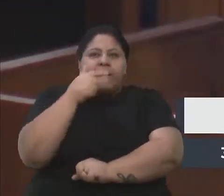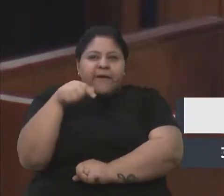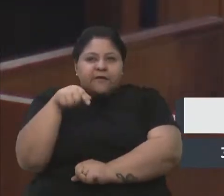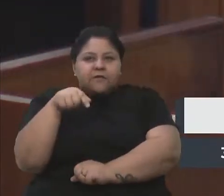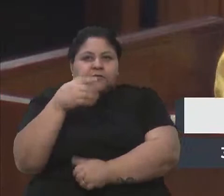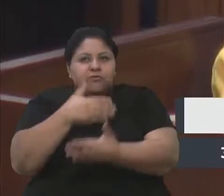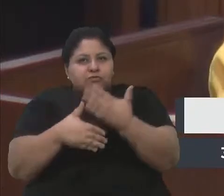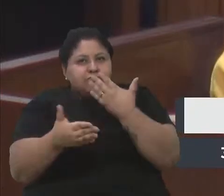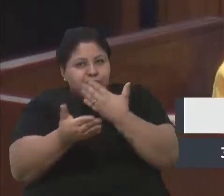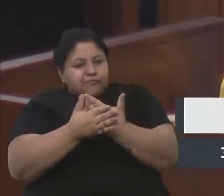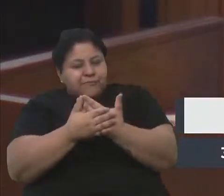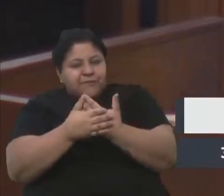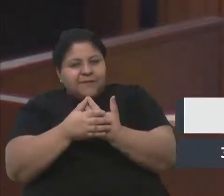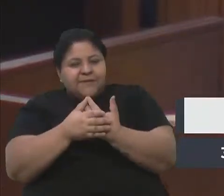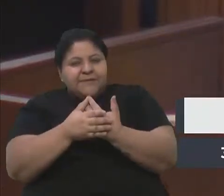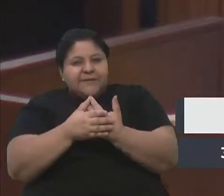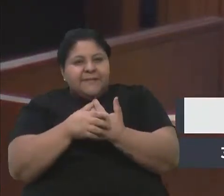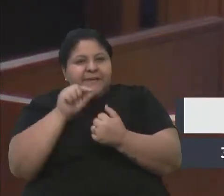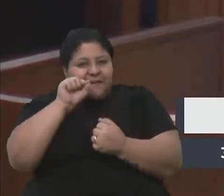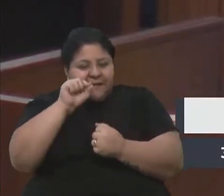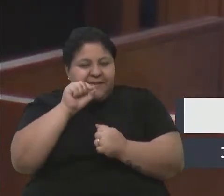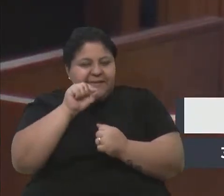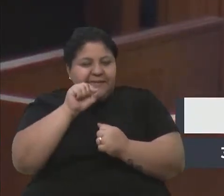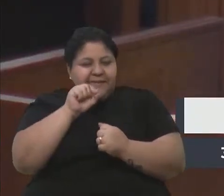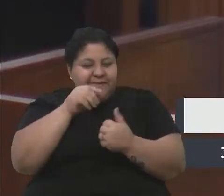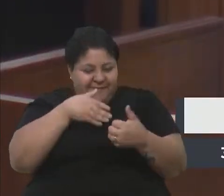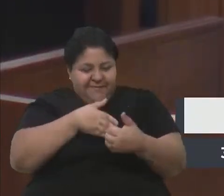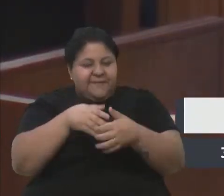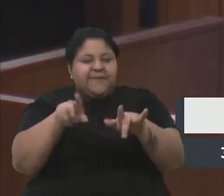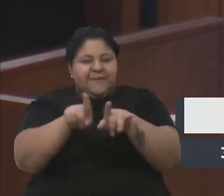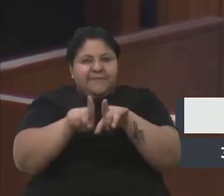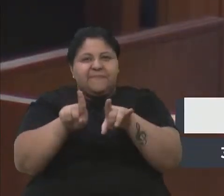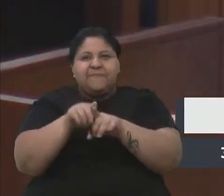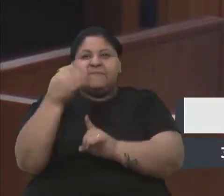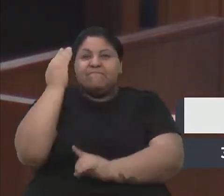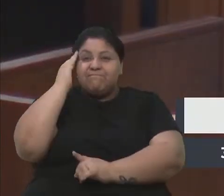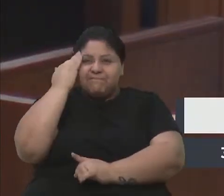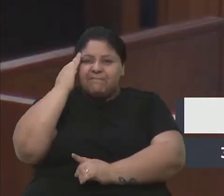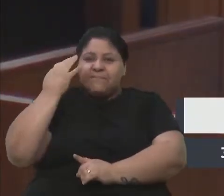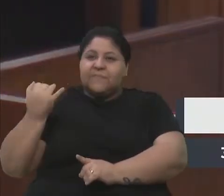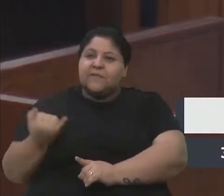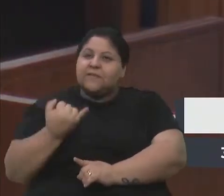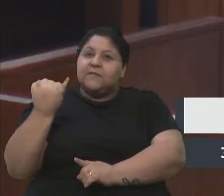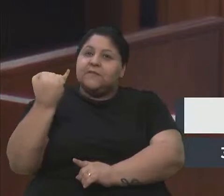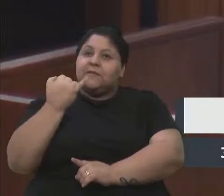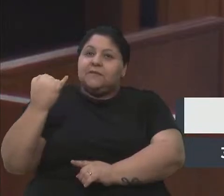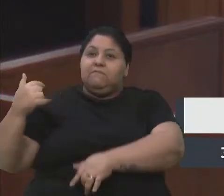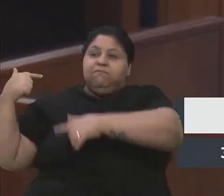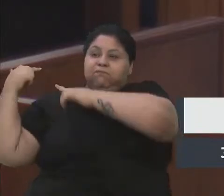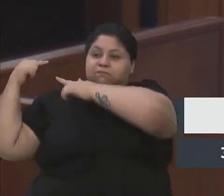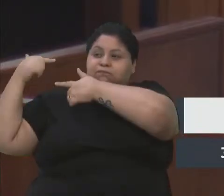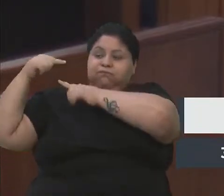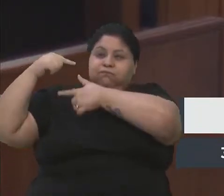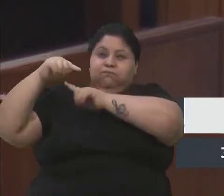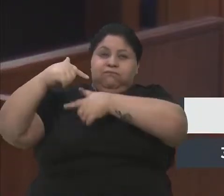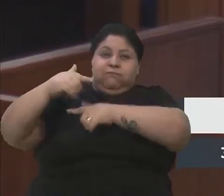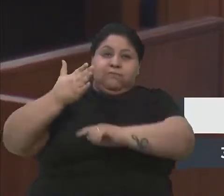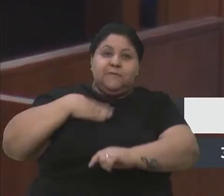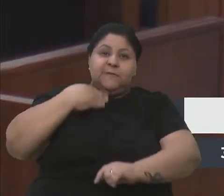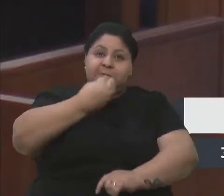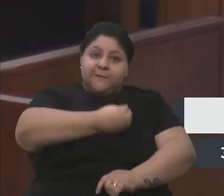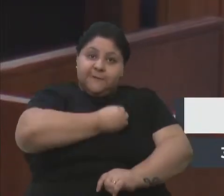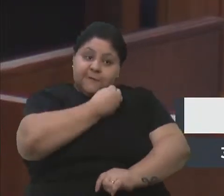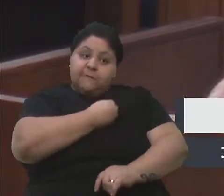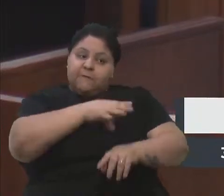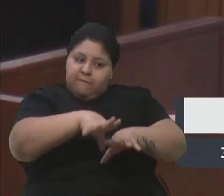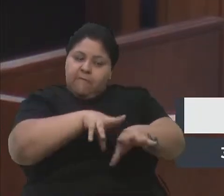né, boa parte de quem até nos acompanha, sabe a importância que o tradicionalismo tem na minha vida e na minha